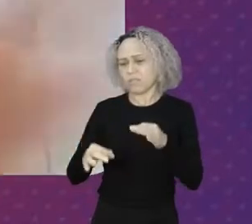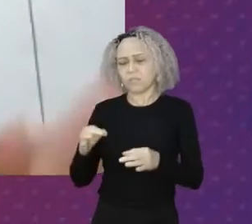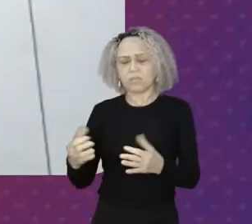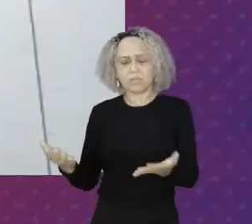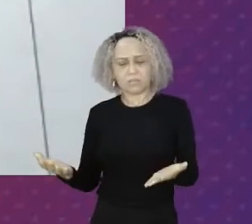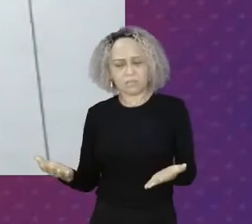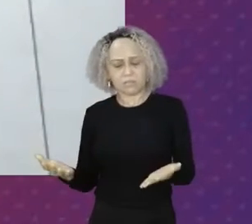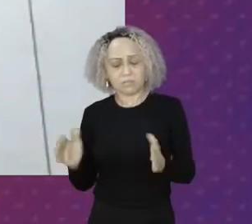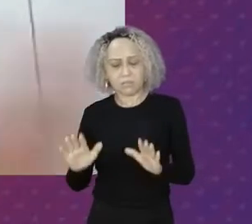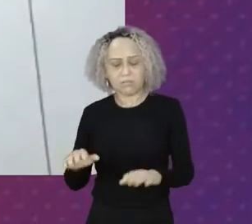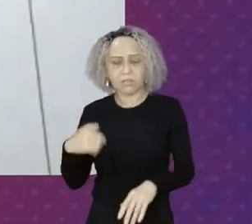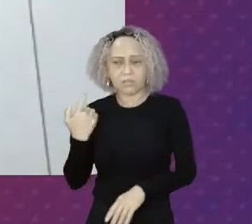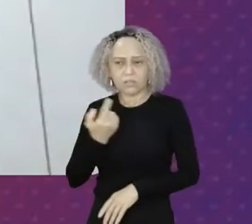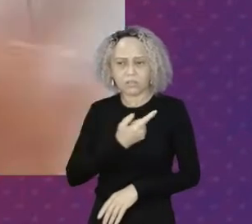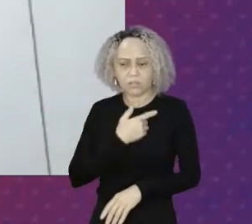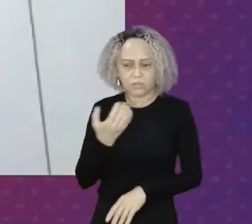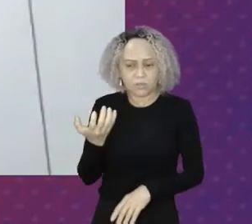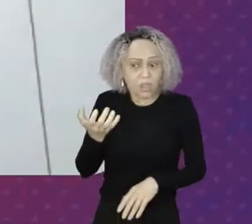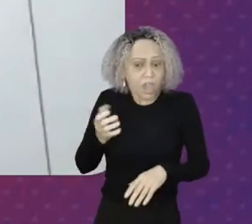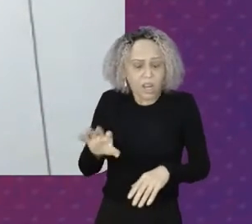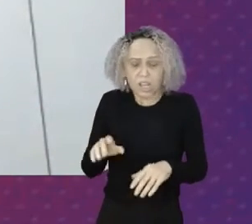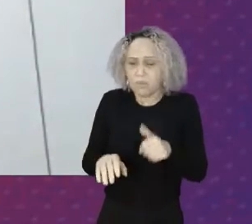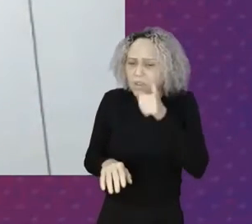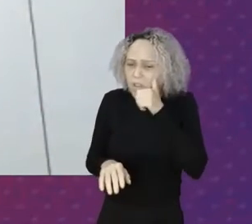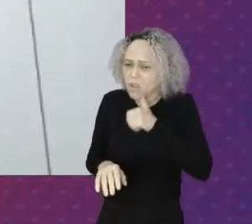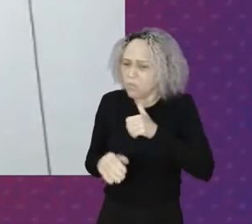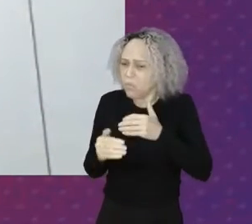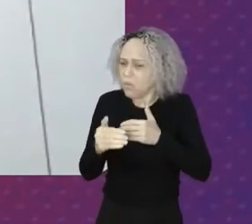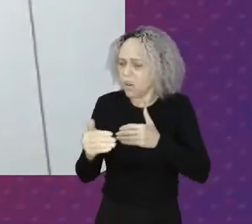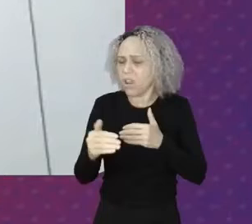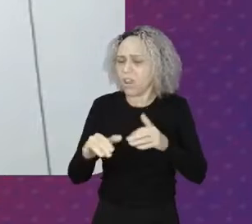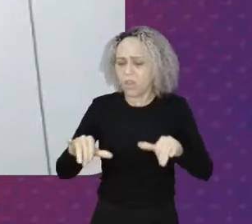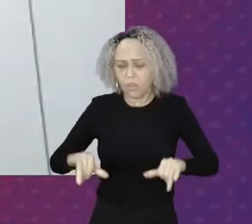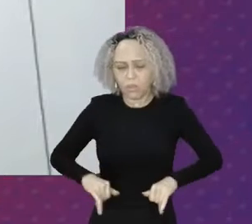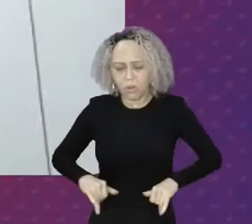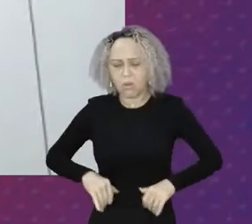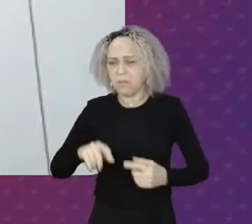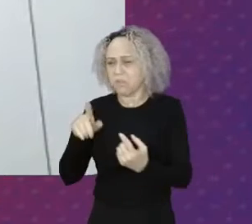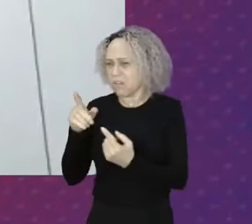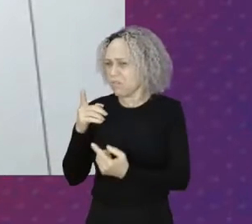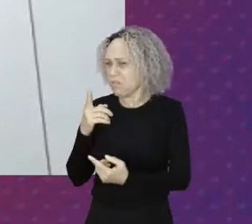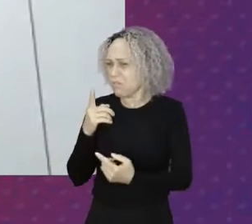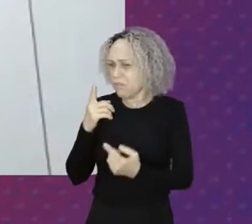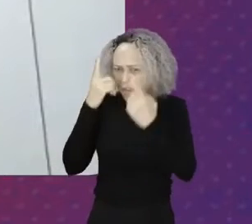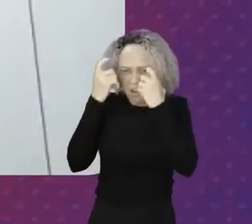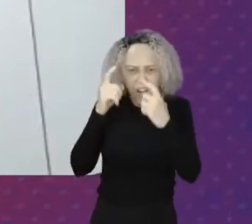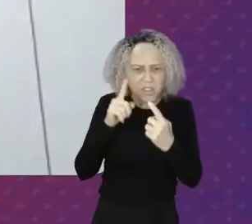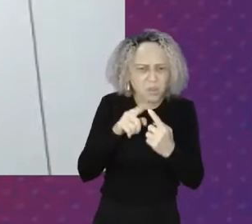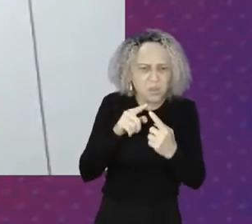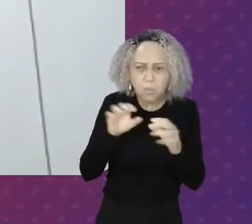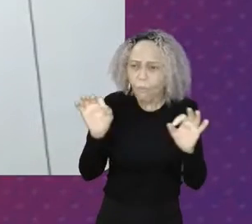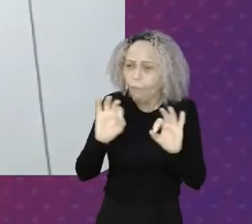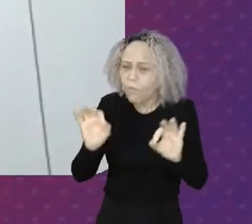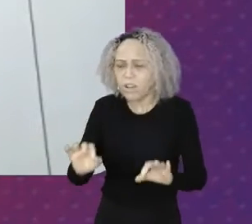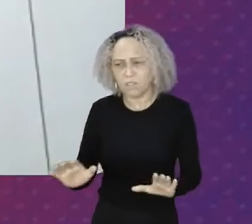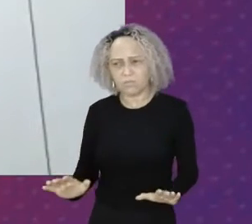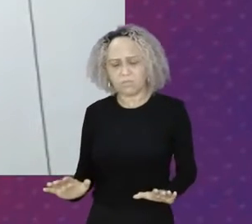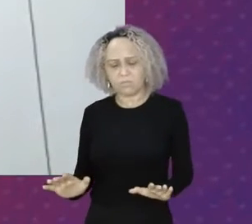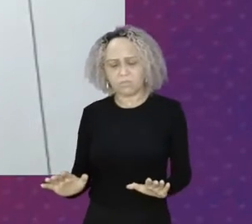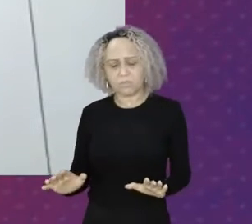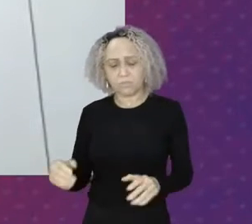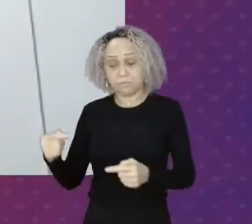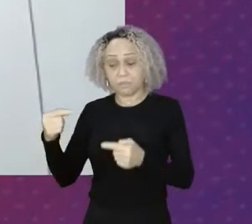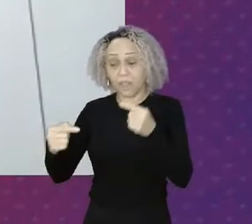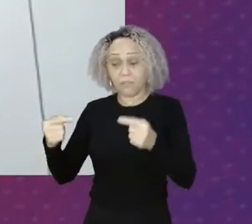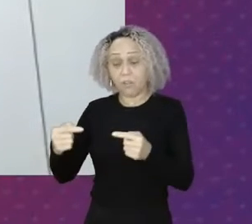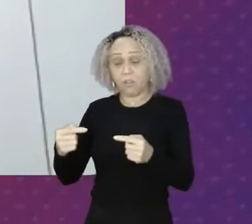que mais nenhuma mulher passe por isso, não queremos que nenhuma mulher sofra nenhum tipo de violência política, e a violência política é importante